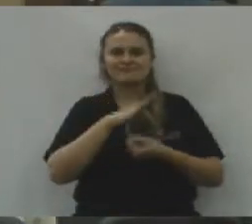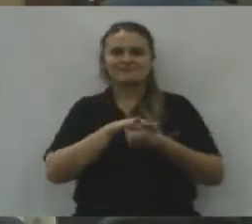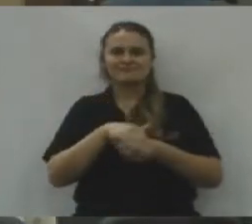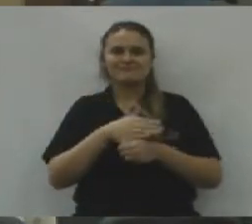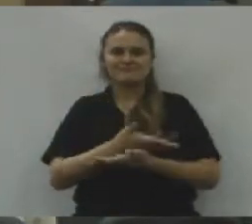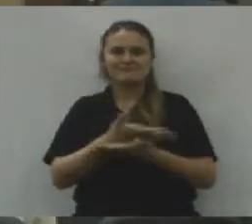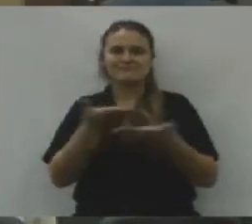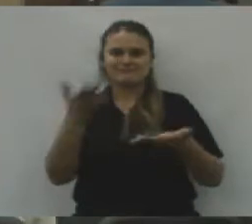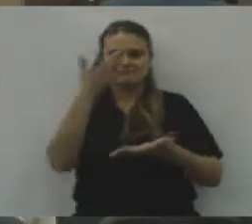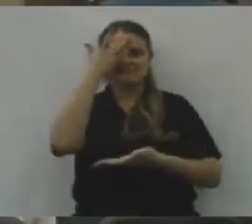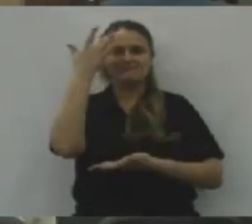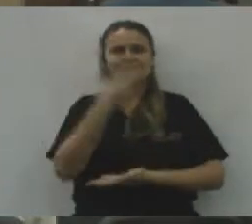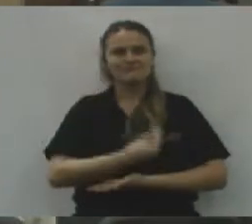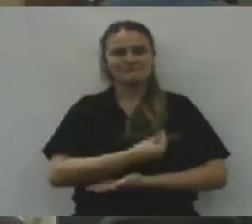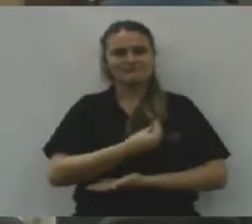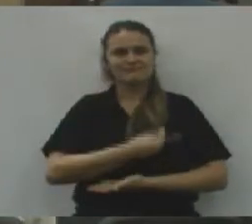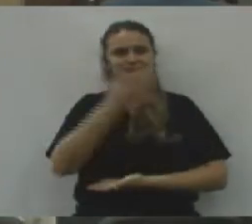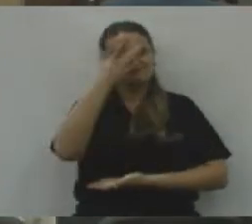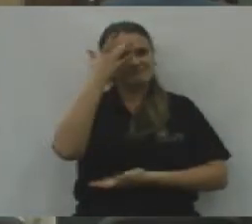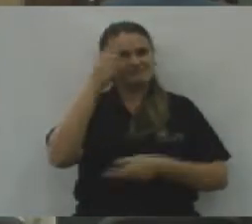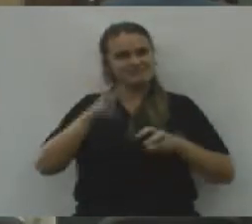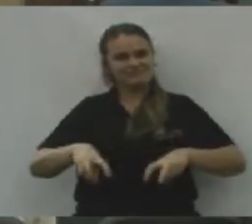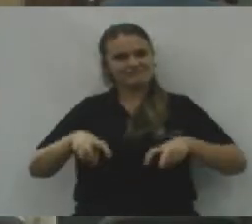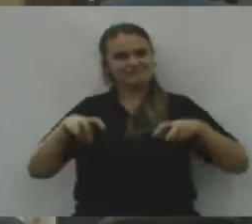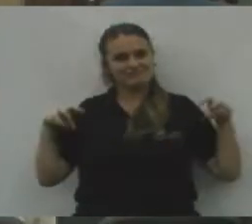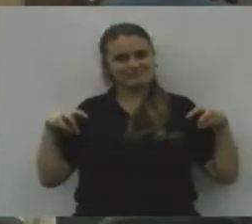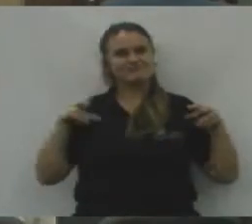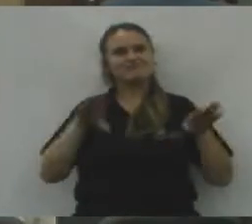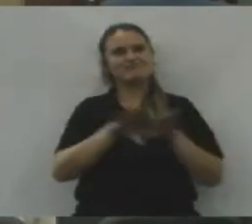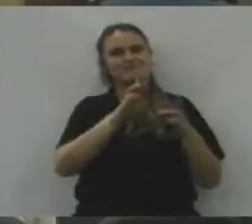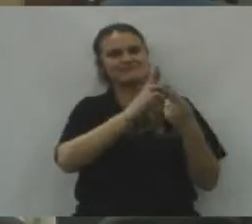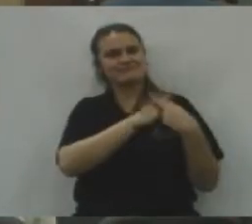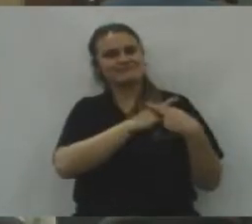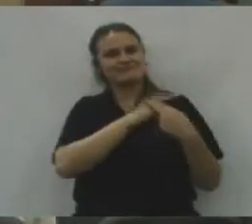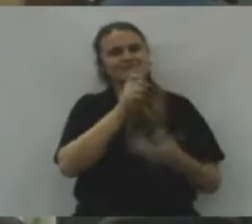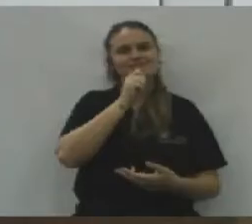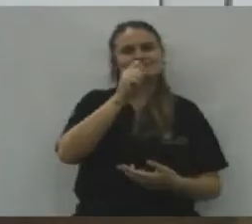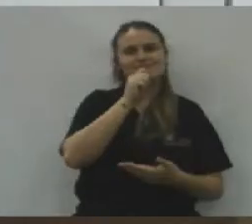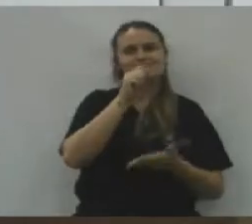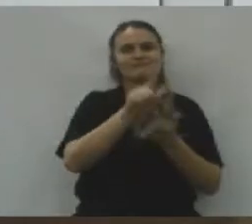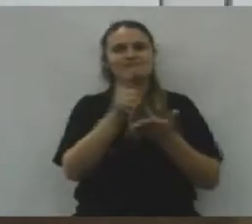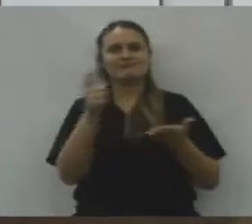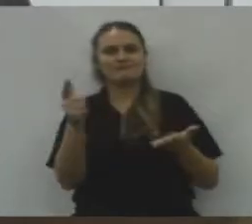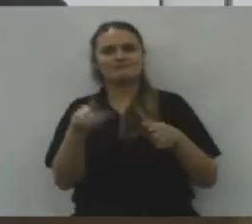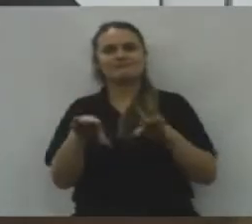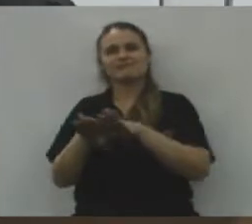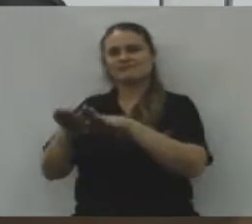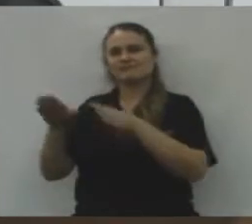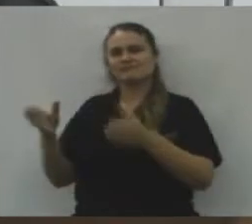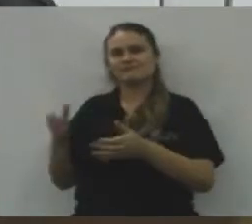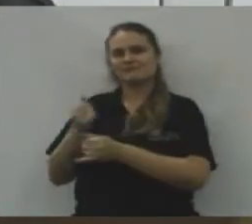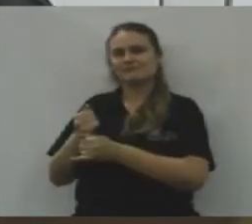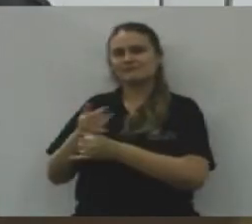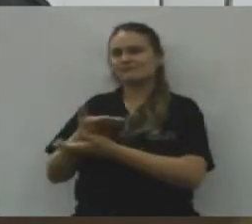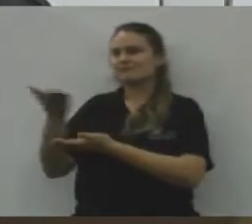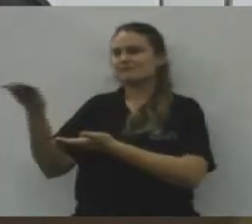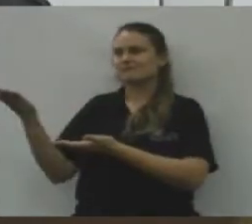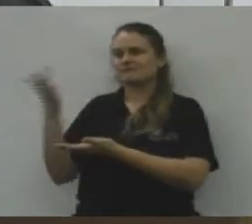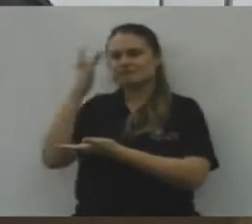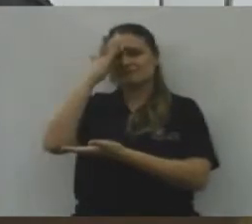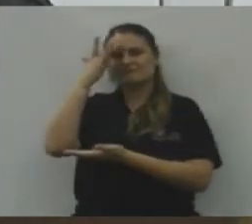Boa noite a todos os presentes, munícipes, imprensa, senhores vereadores e vereadora, mesa diretora e todos os demais